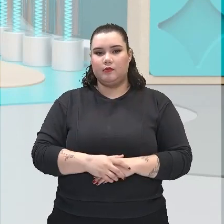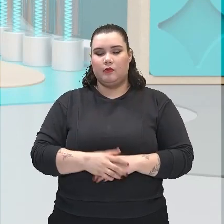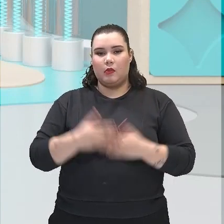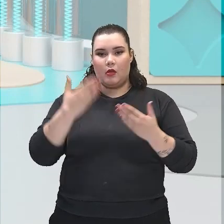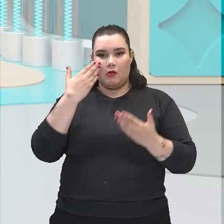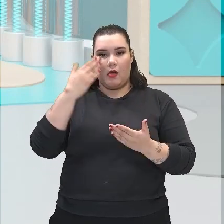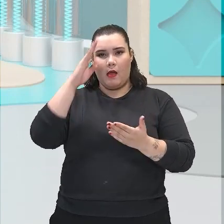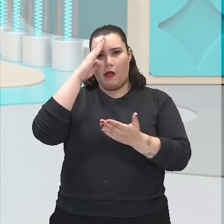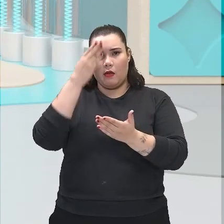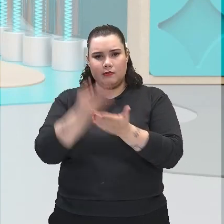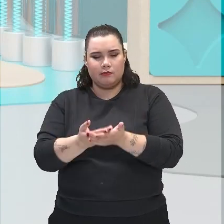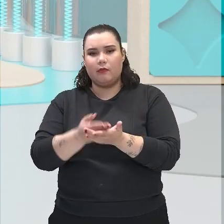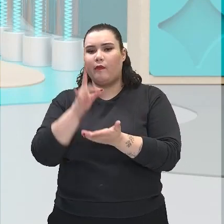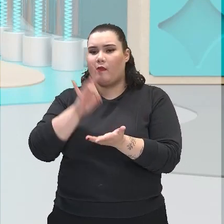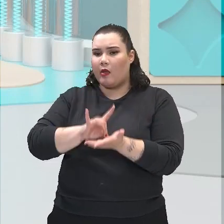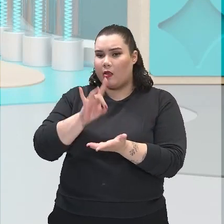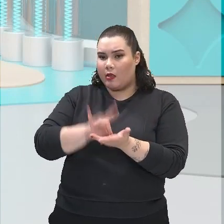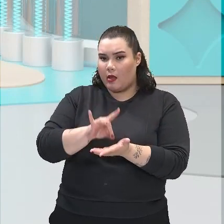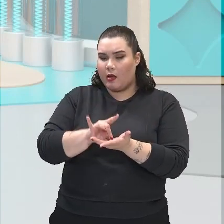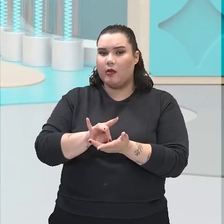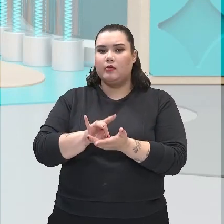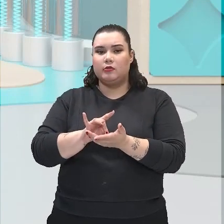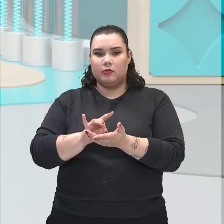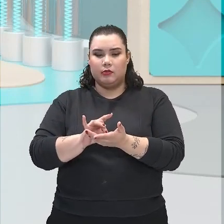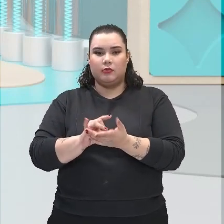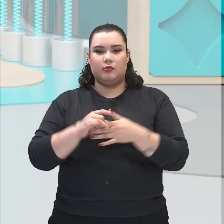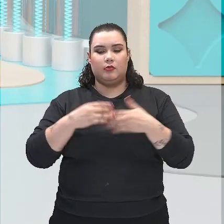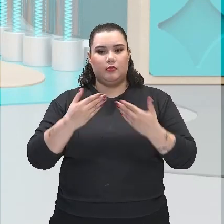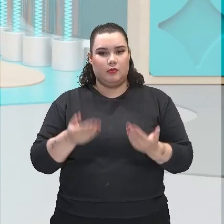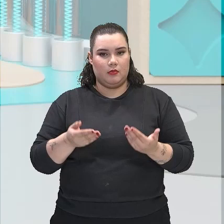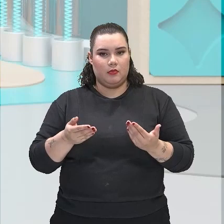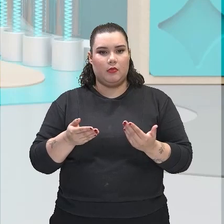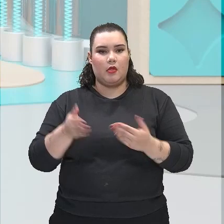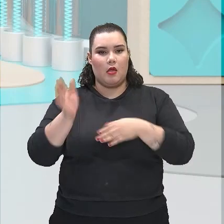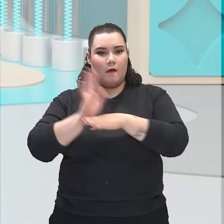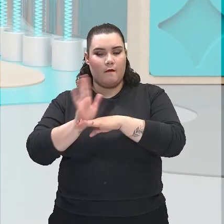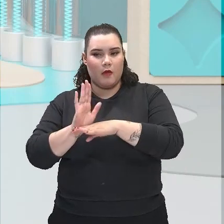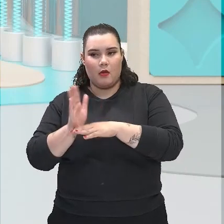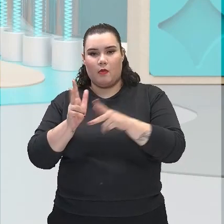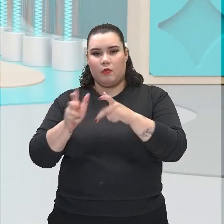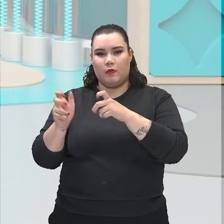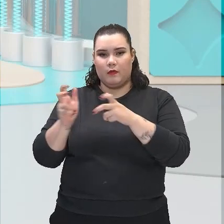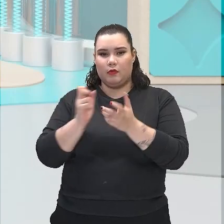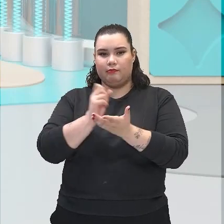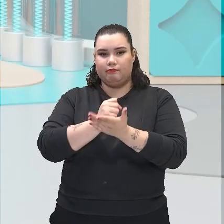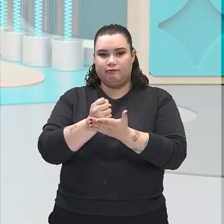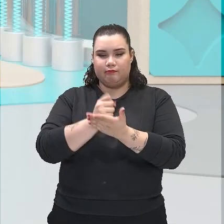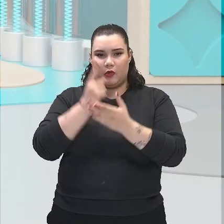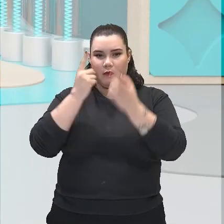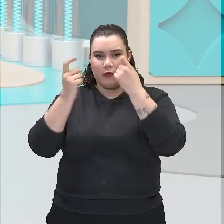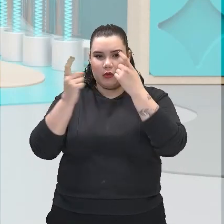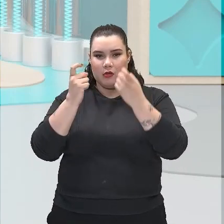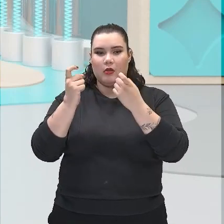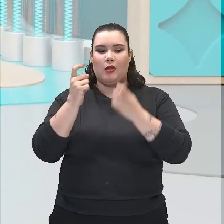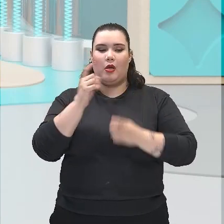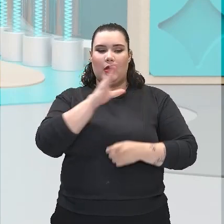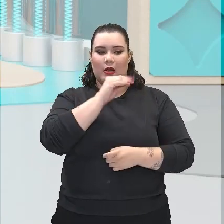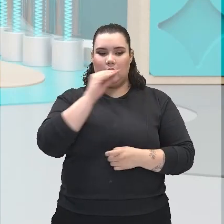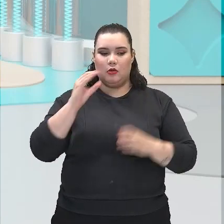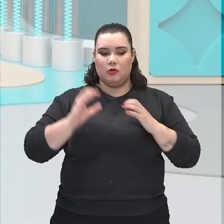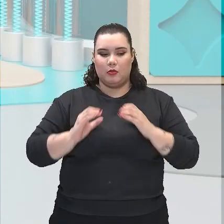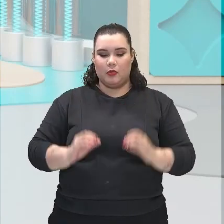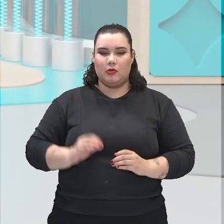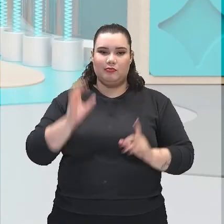utiliza, firmemente. Então ela marca bem a posição, que filmes e videogames com cenas violentas afetam o comportamento das